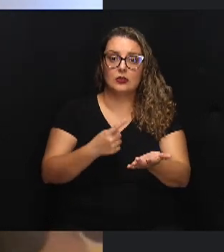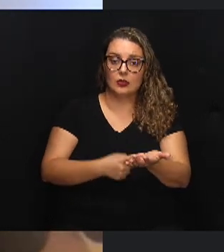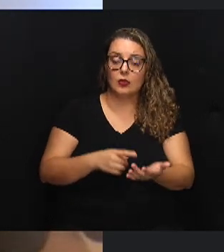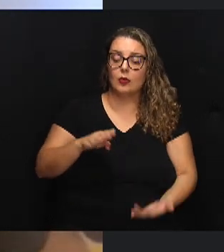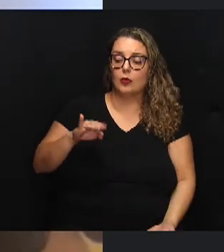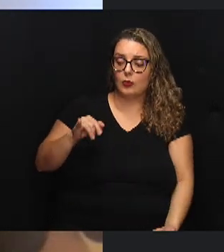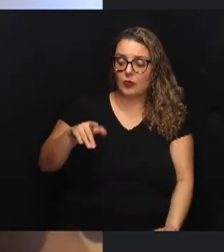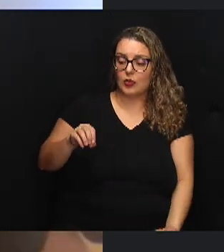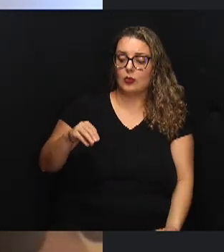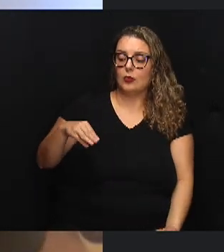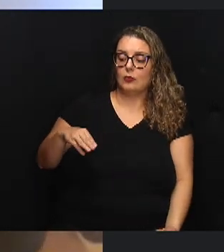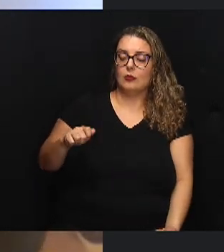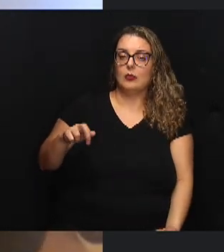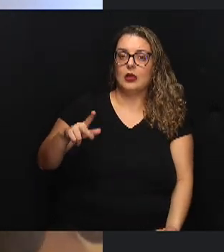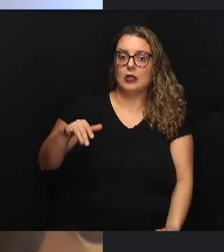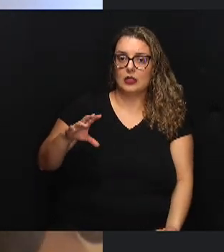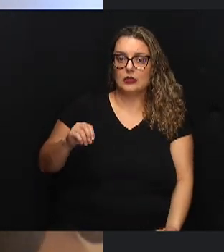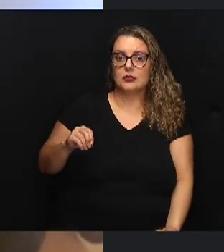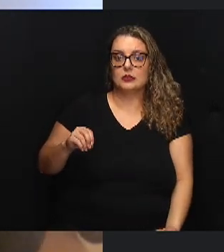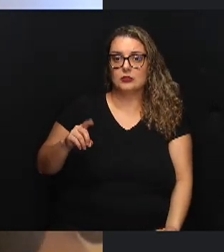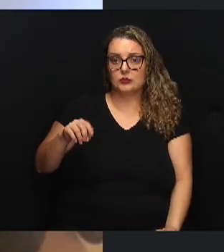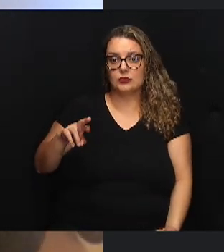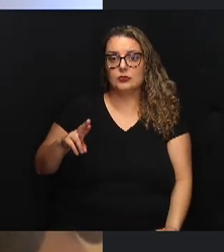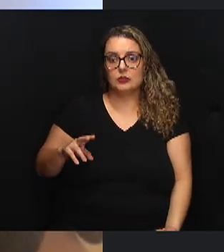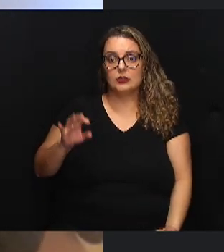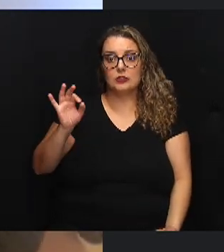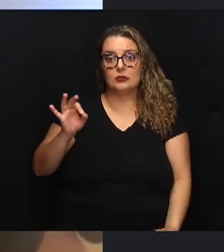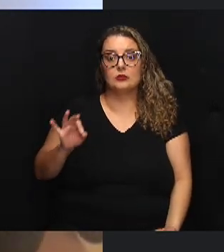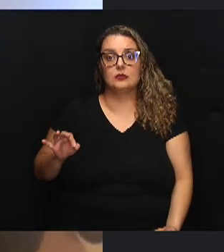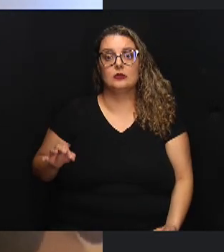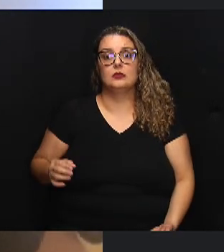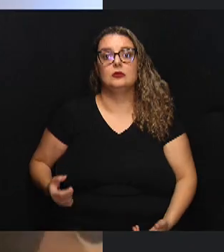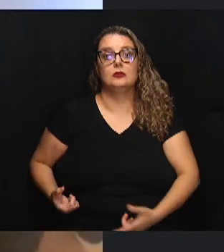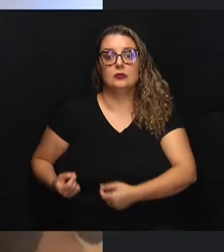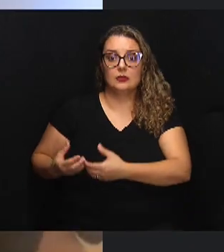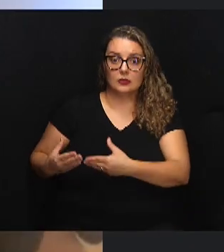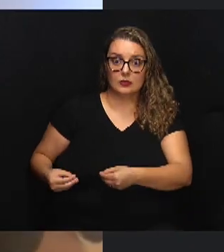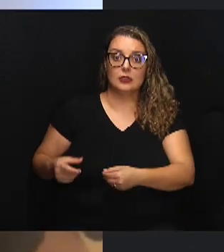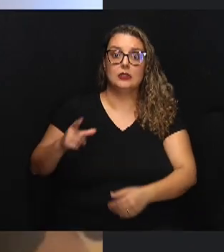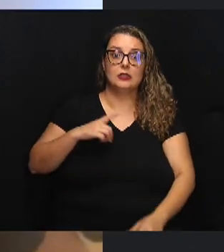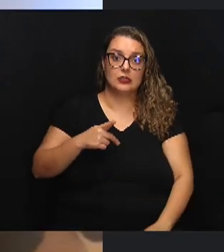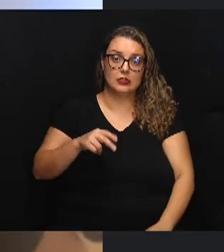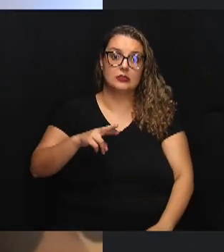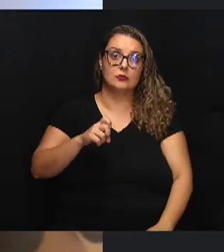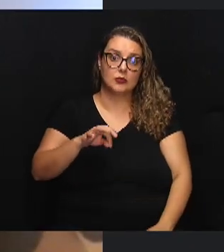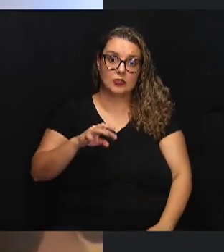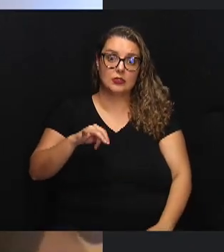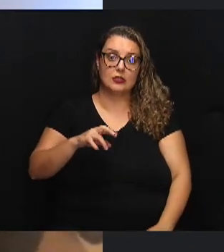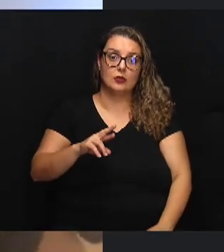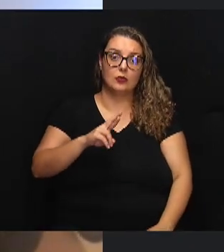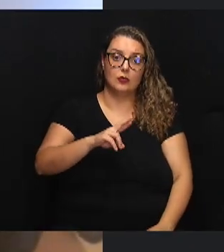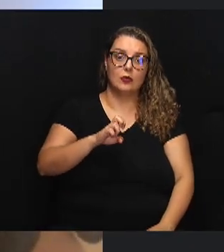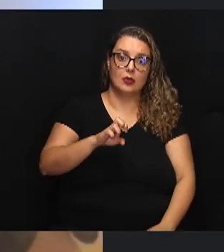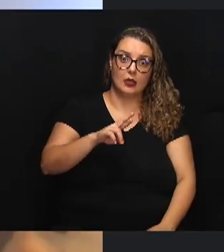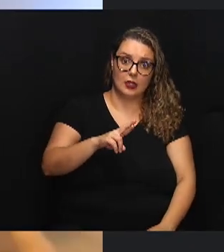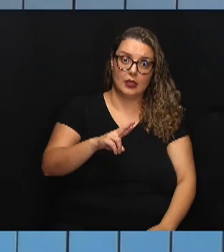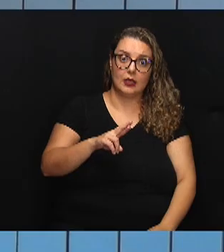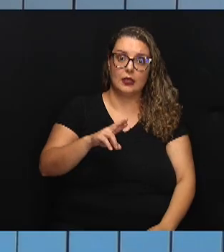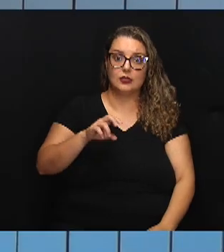a porcentagem é bastante pequena de pacientes com câncer de pâncreas que tem essa proteína, o HER2